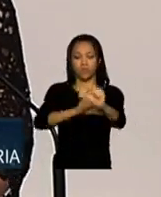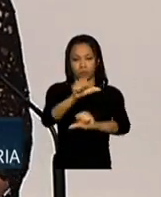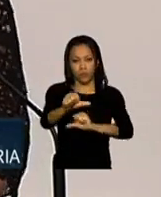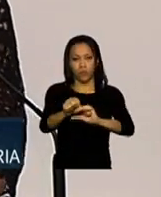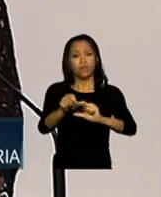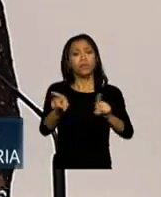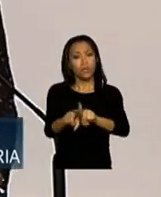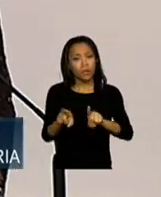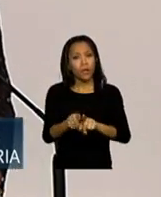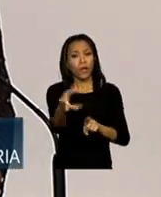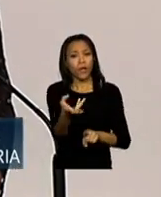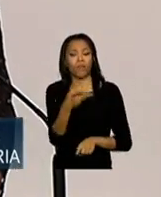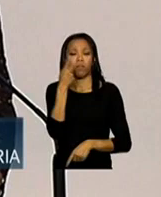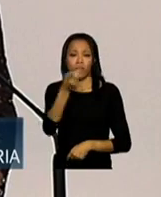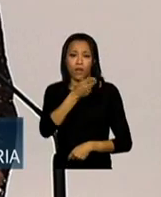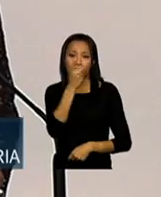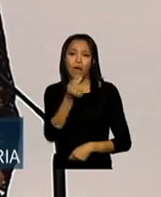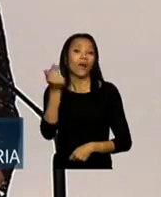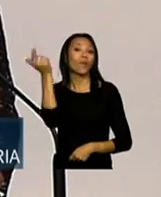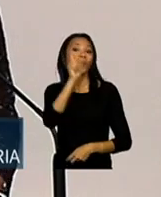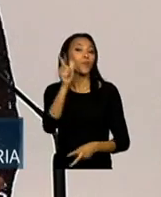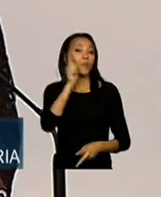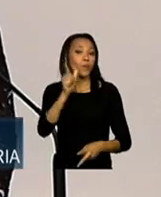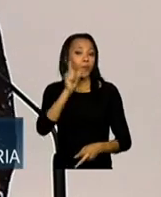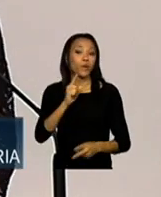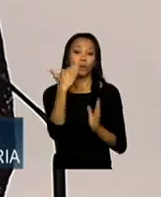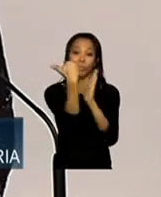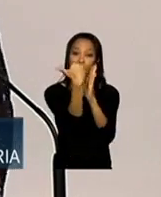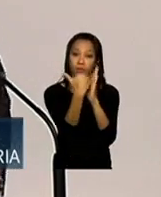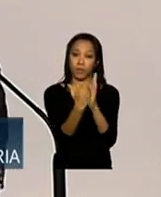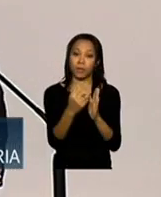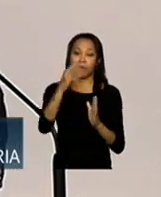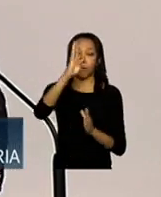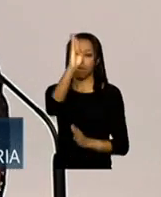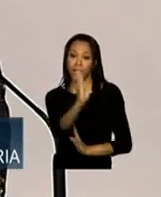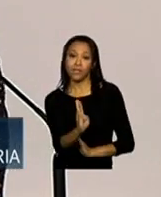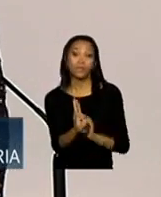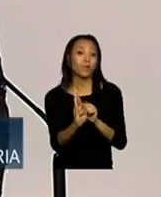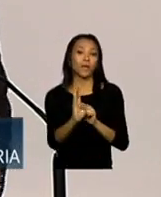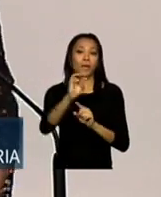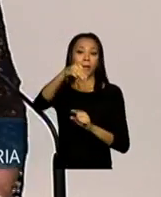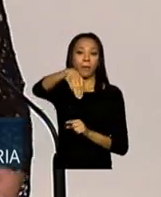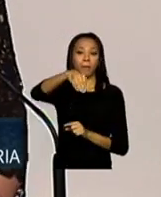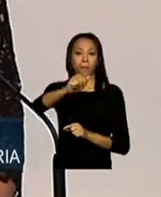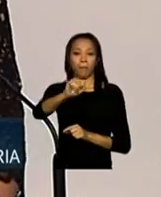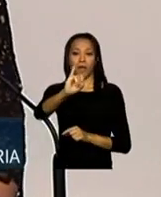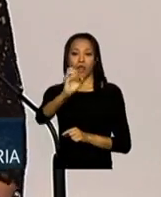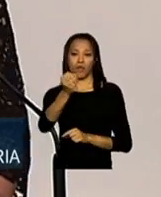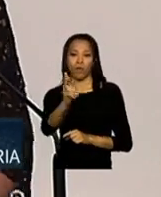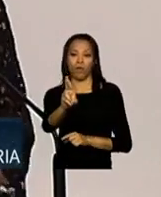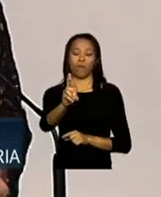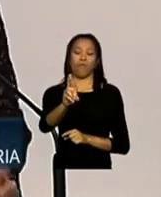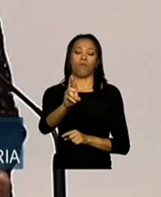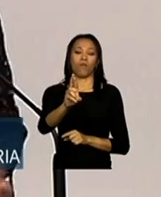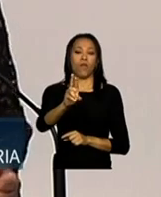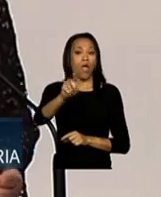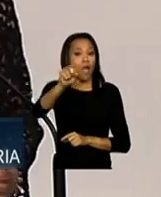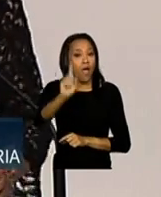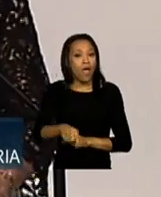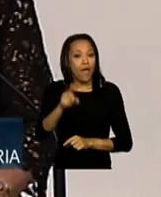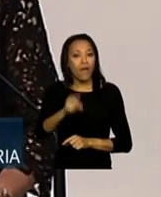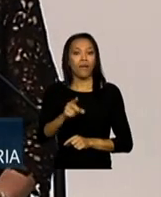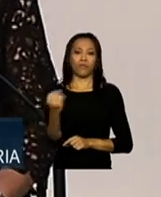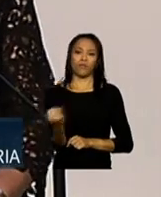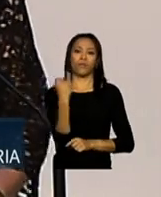mencionar aqui as conquistas do Plano Brasil Maior. eixo estruturante da nossa